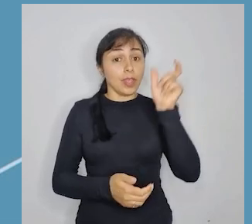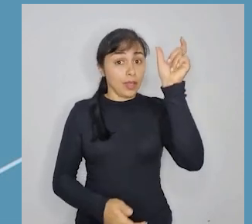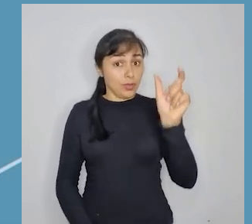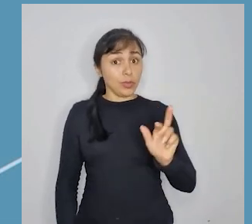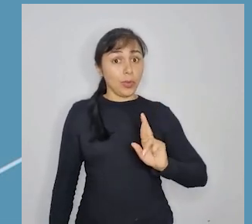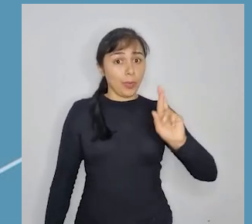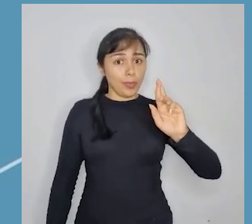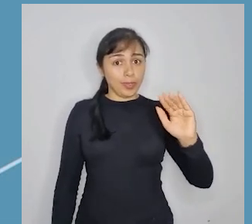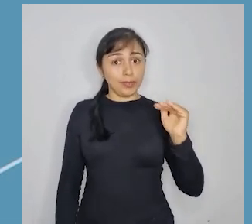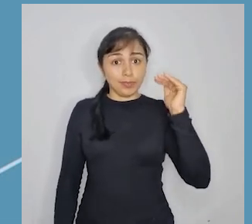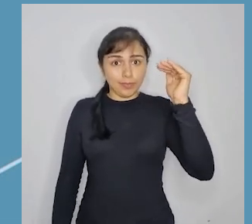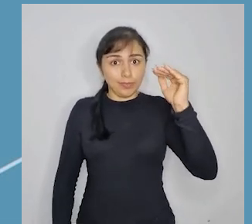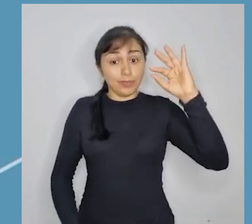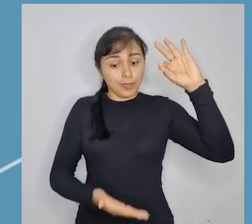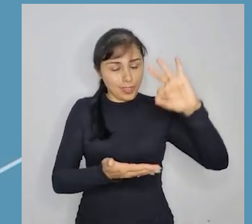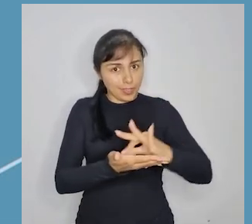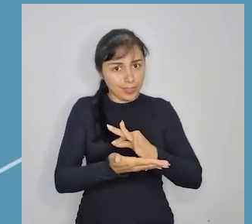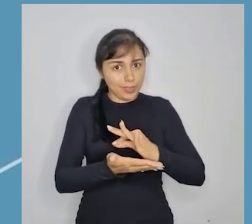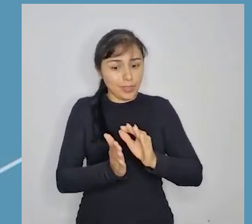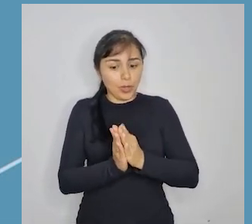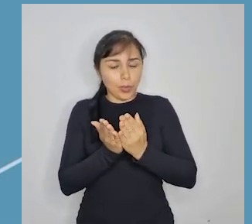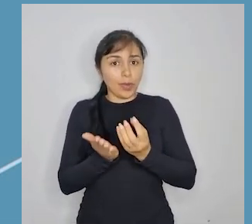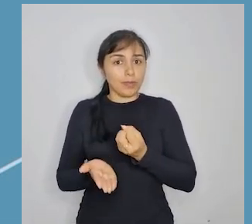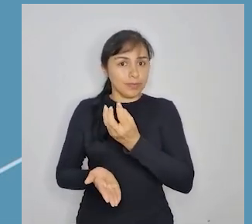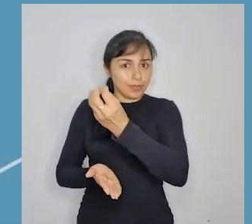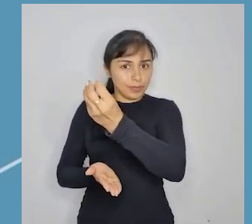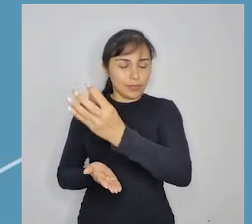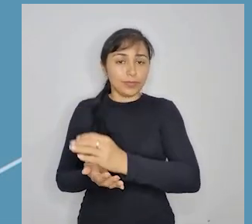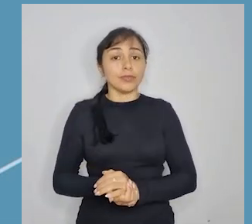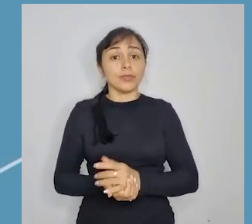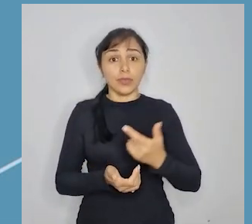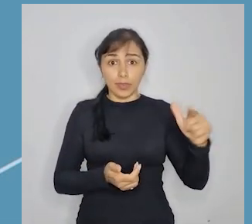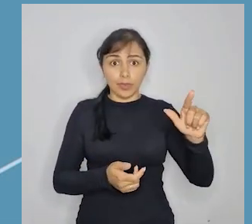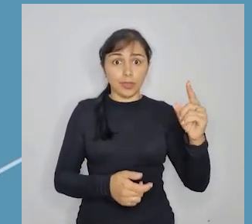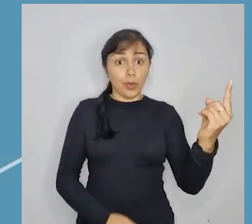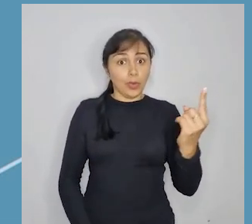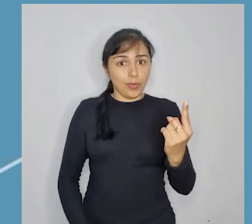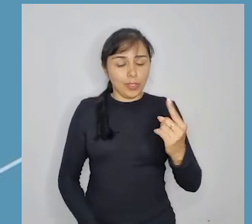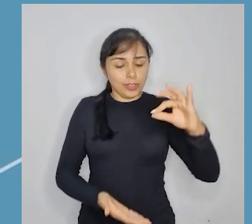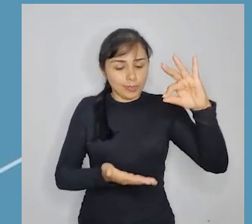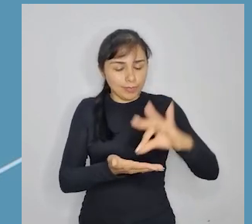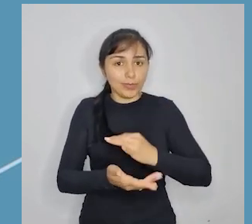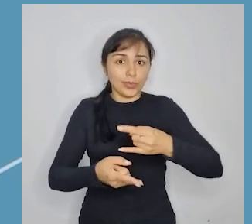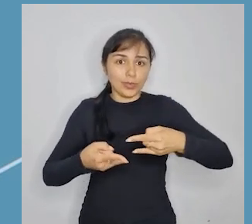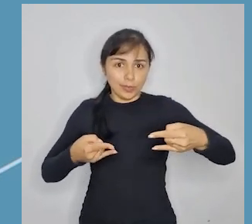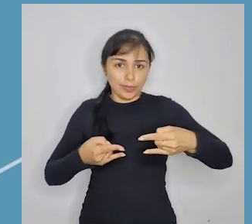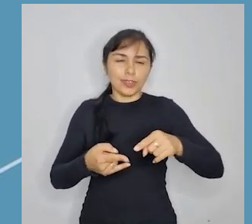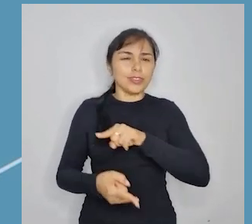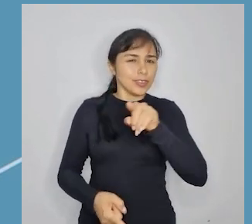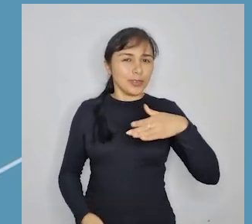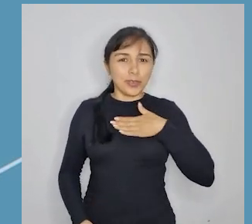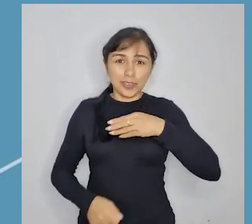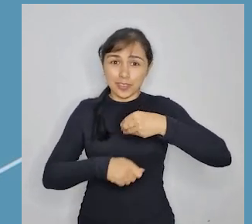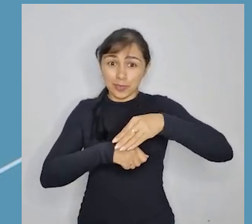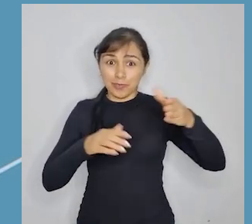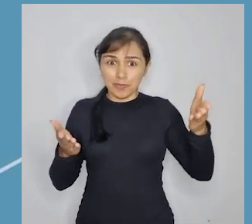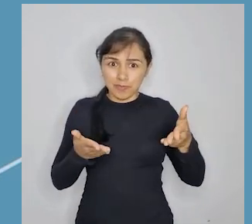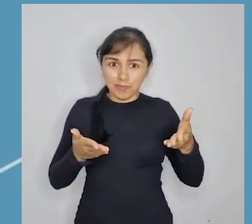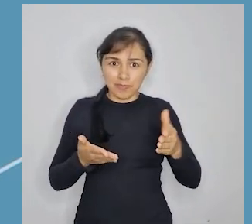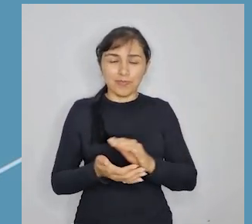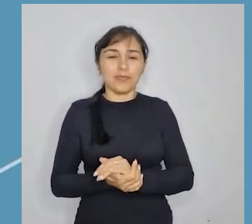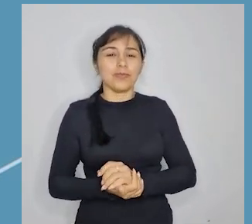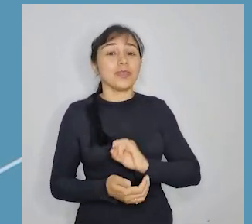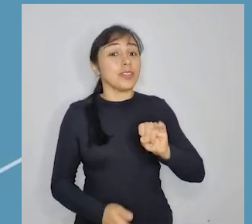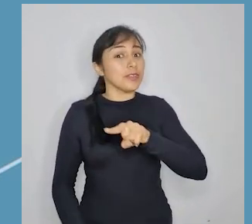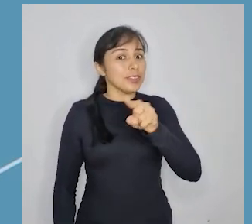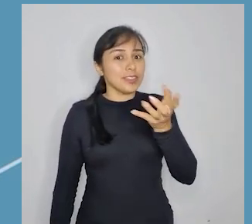autoridades visaram o passaporte. O cliente visou o cheque. E aí, gostaram da dica de hoje? Se